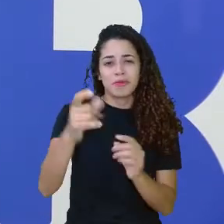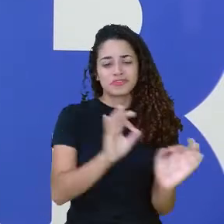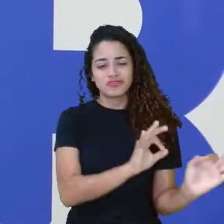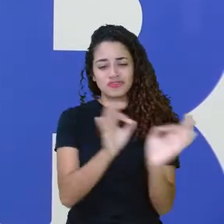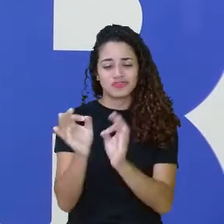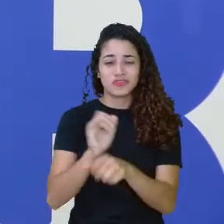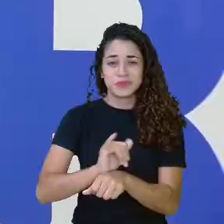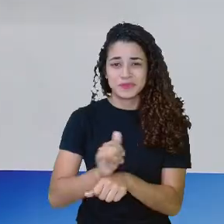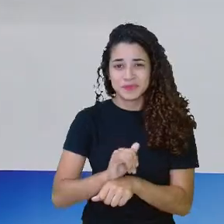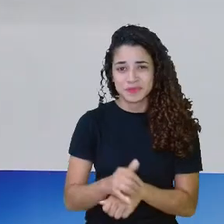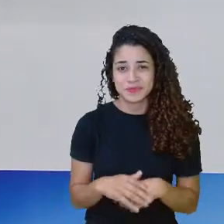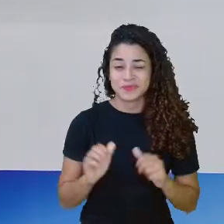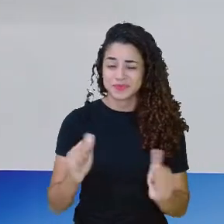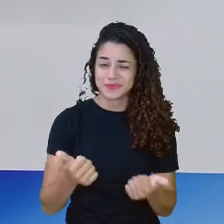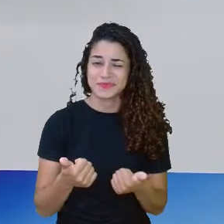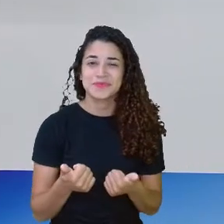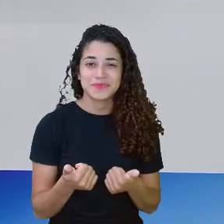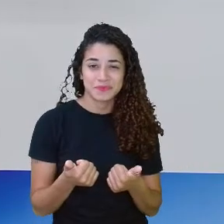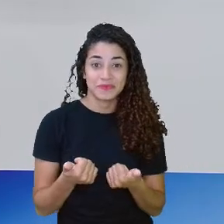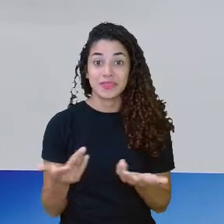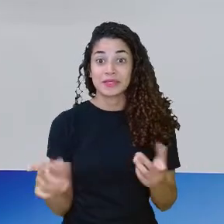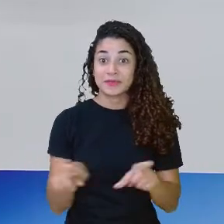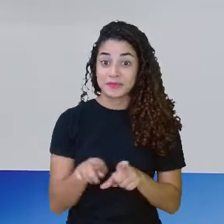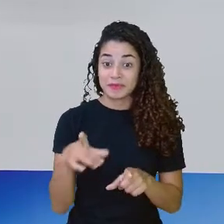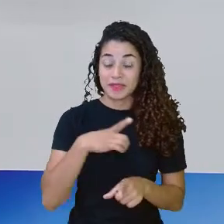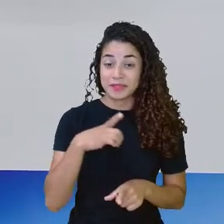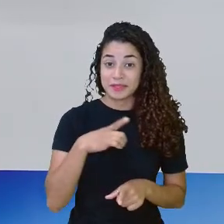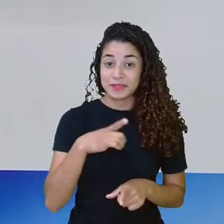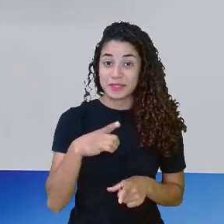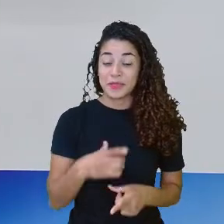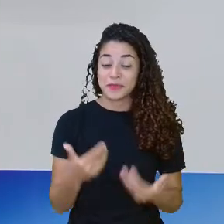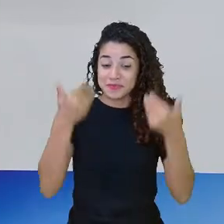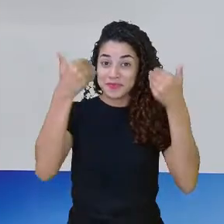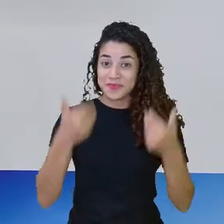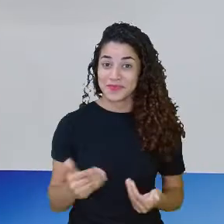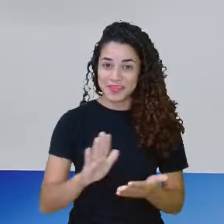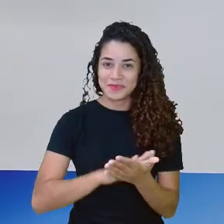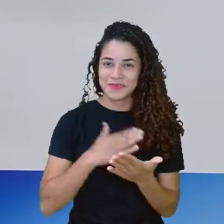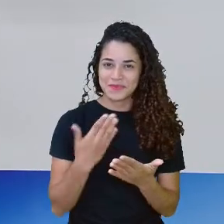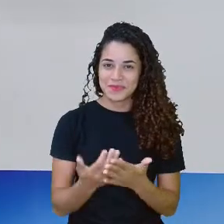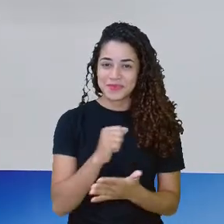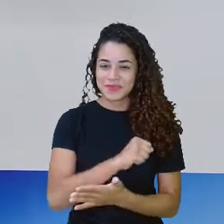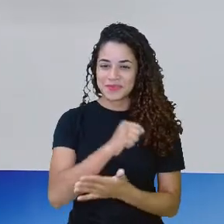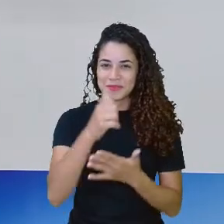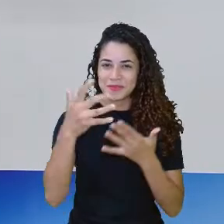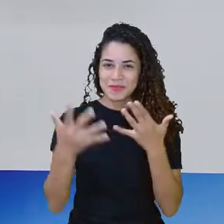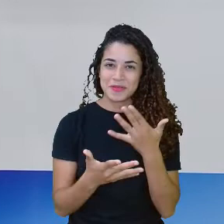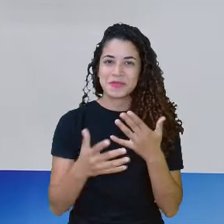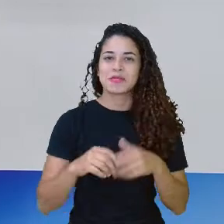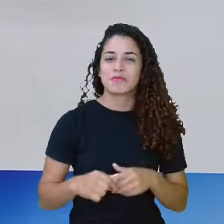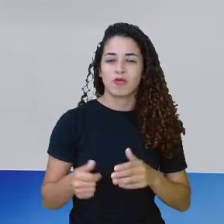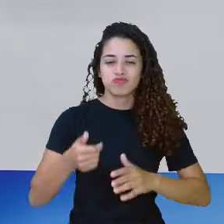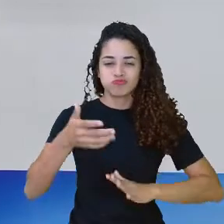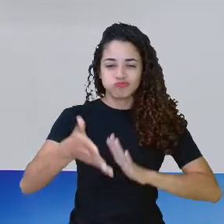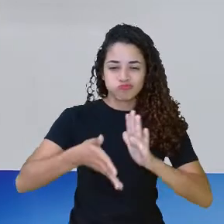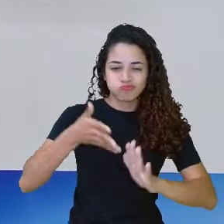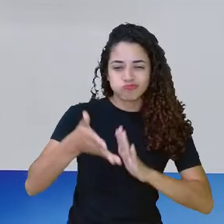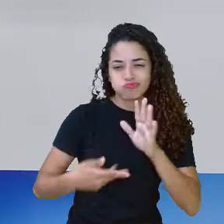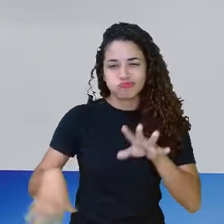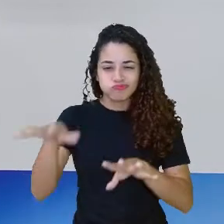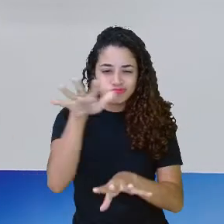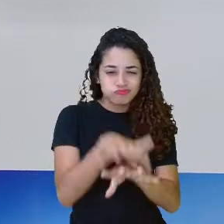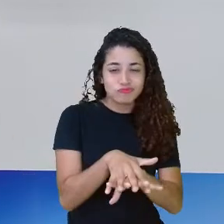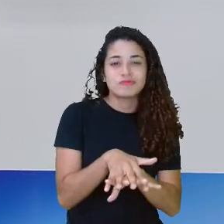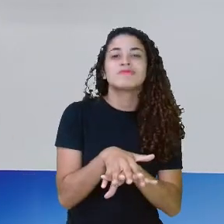reprise. É isso aí. E nós temos também a nossa querida intérprete de Libras fazendo essa